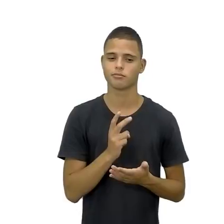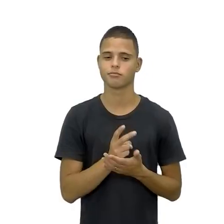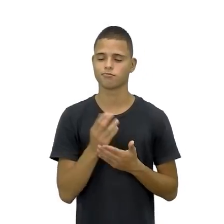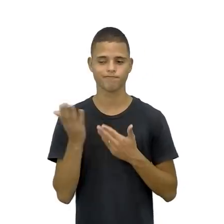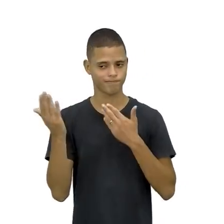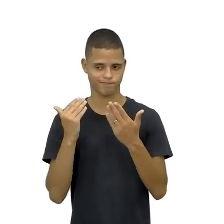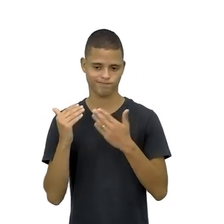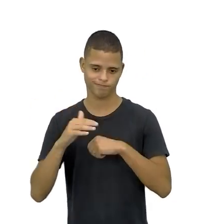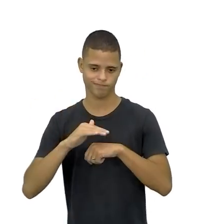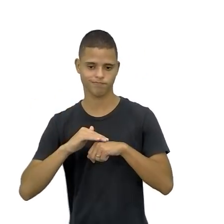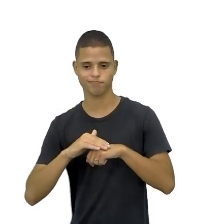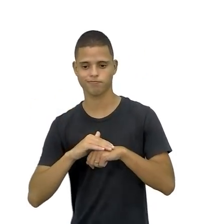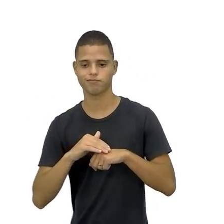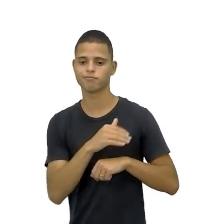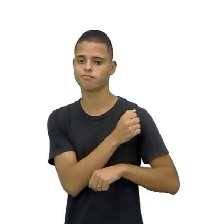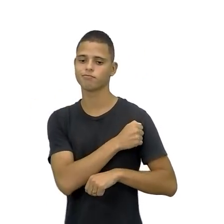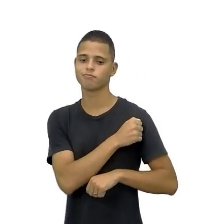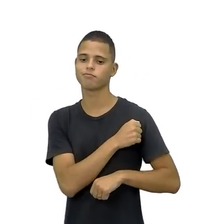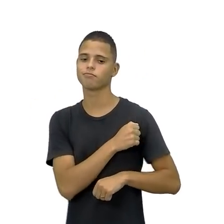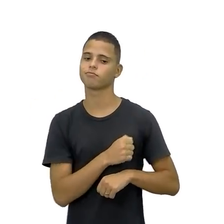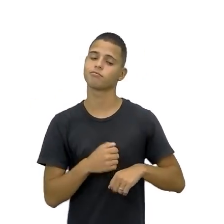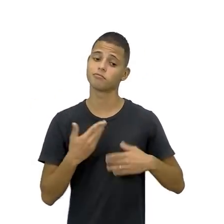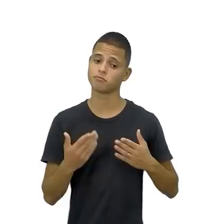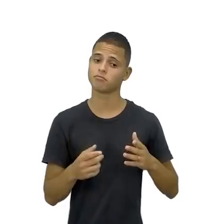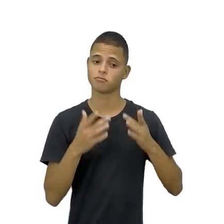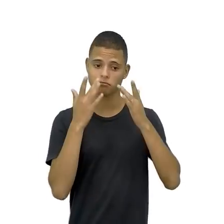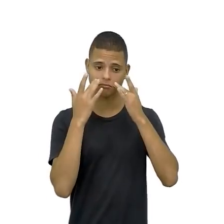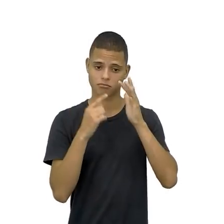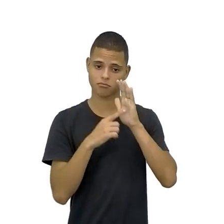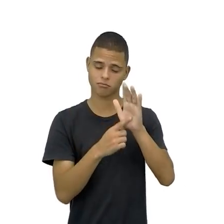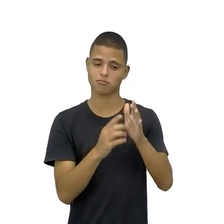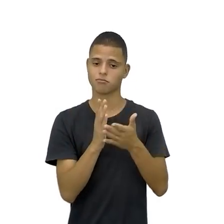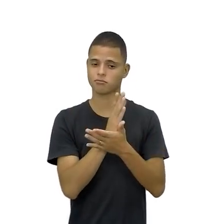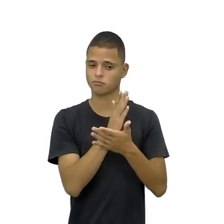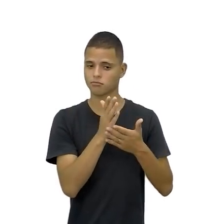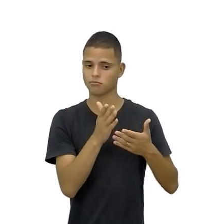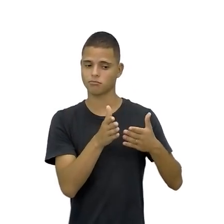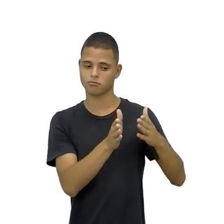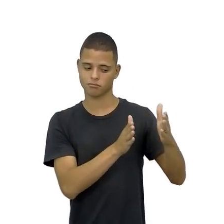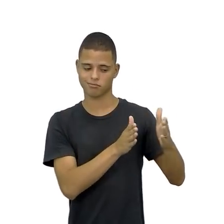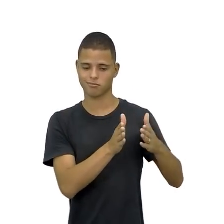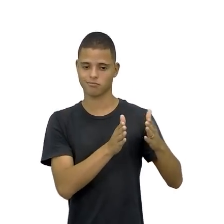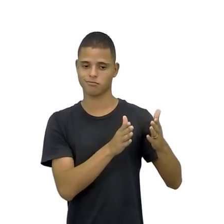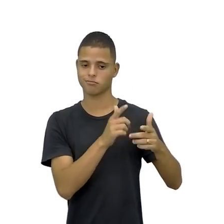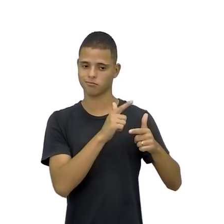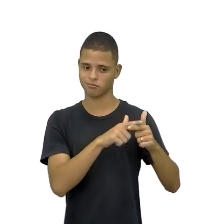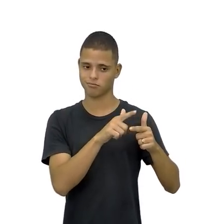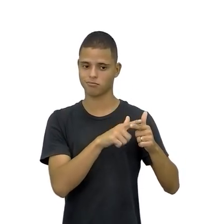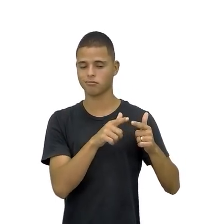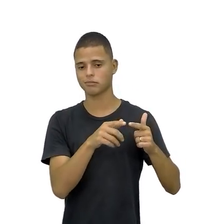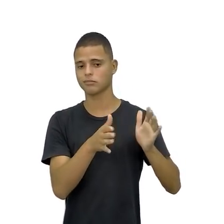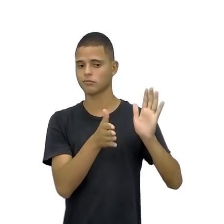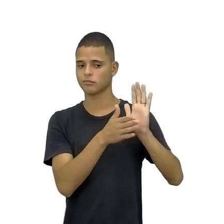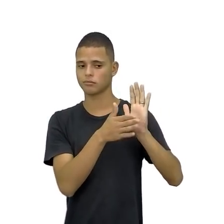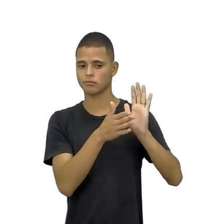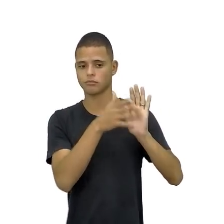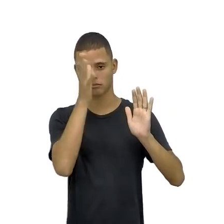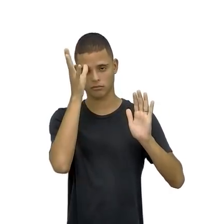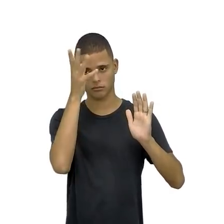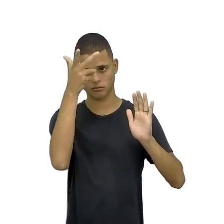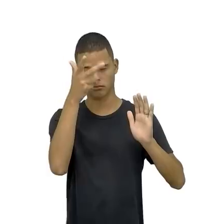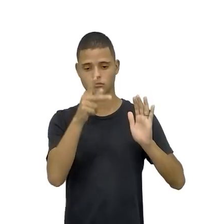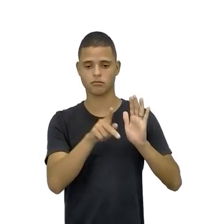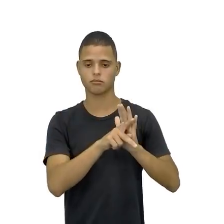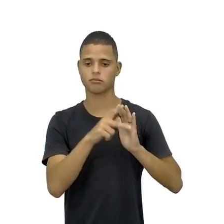para o estudante. Então, apresentando também situações problematizadoras com proposta de resolução pelos estudantes. Então,